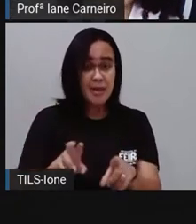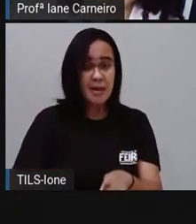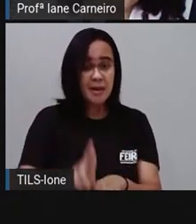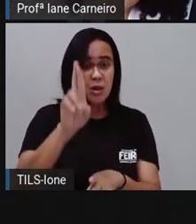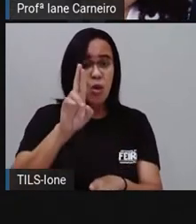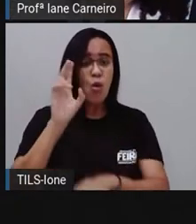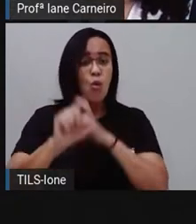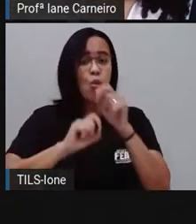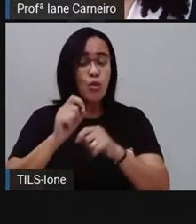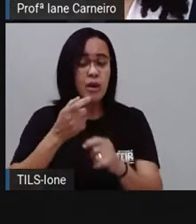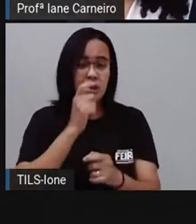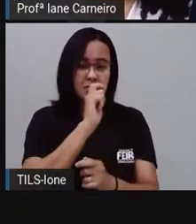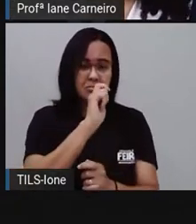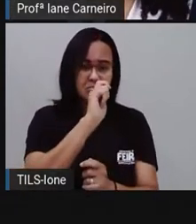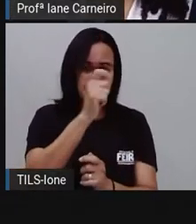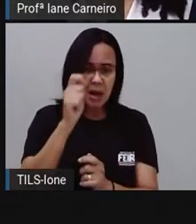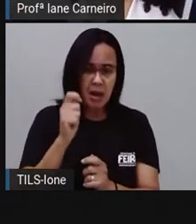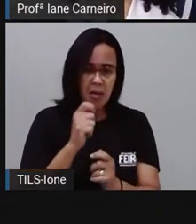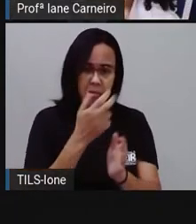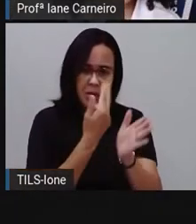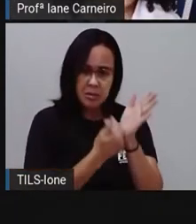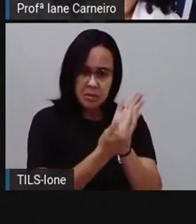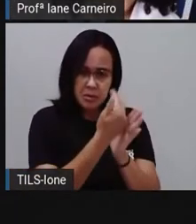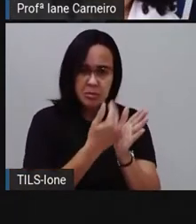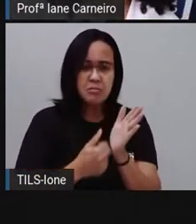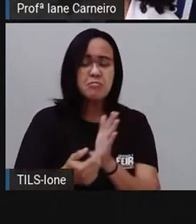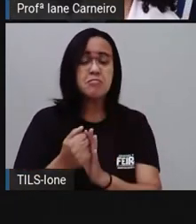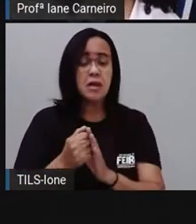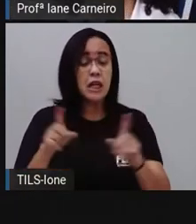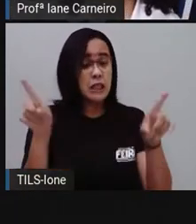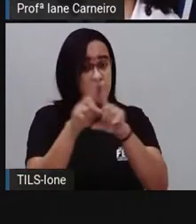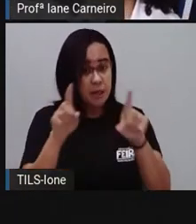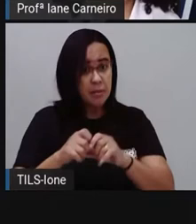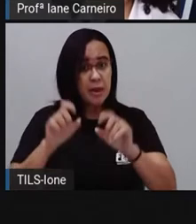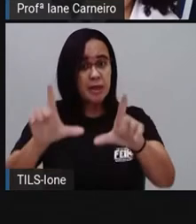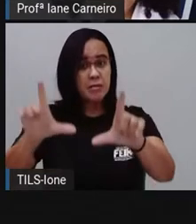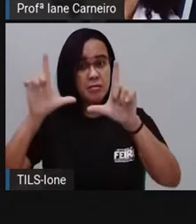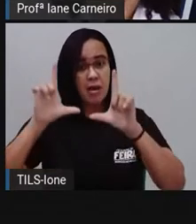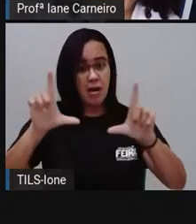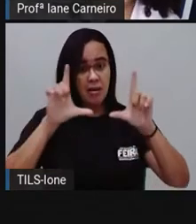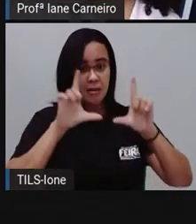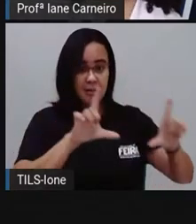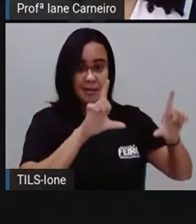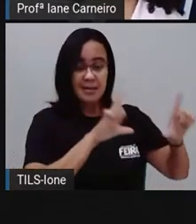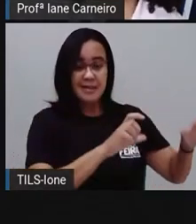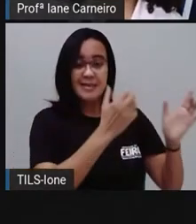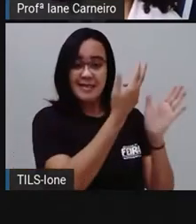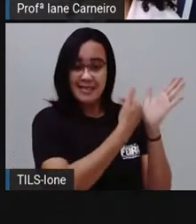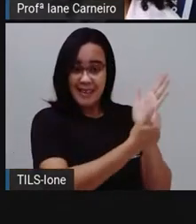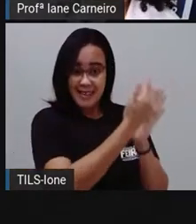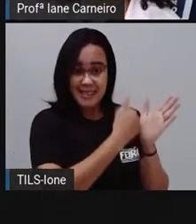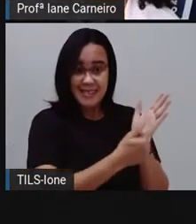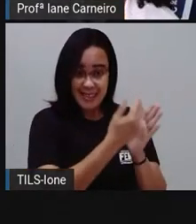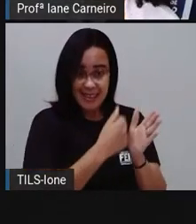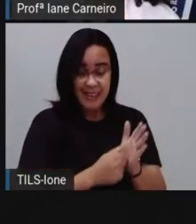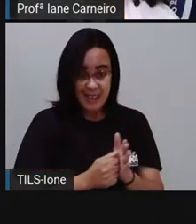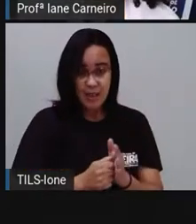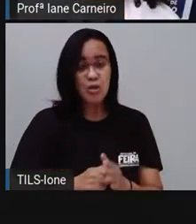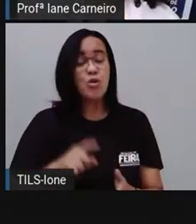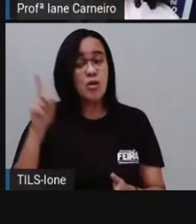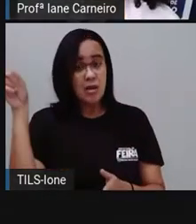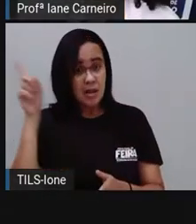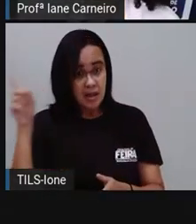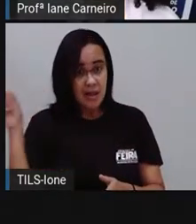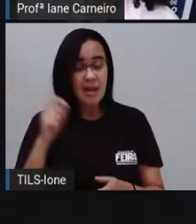diversas esculturas aqui da nossa cidade, diversas telas que estão ali no mercado de arte, na rodoviária, né? Tem